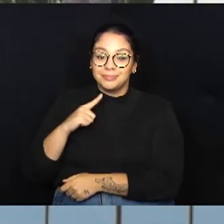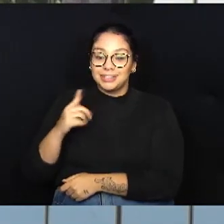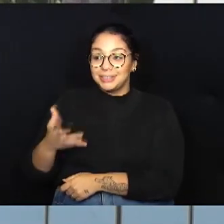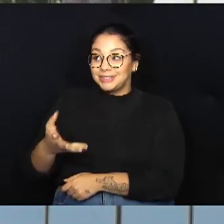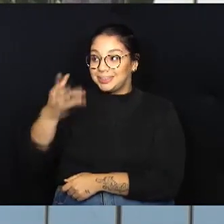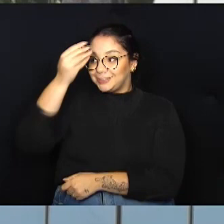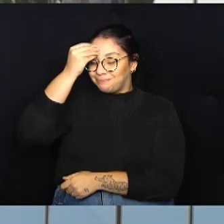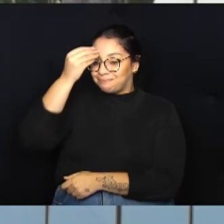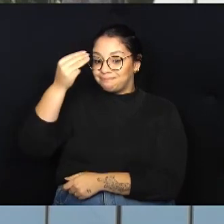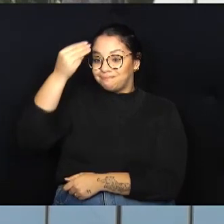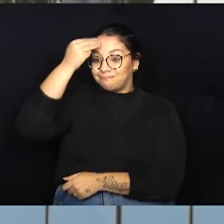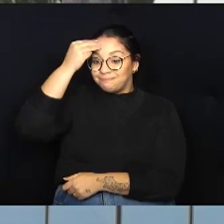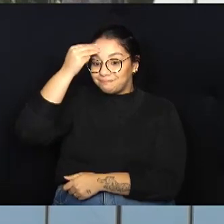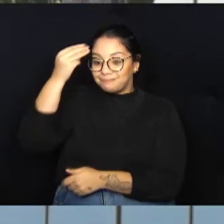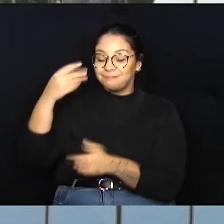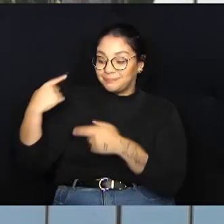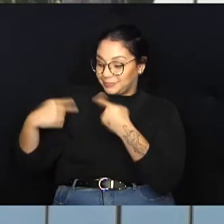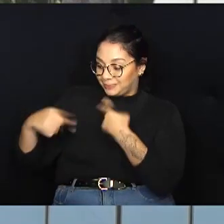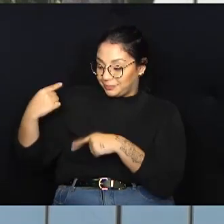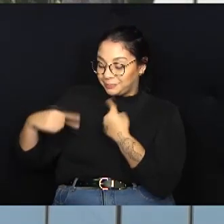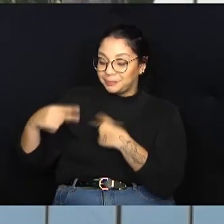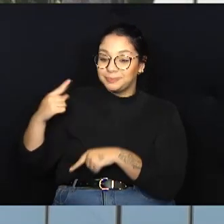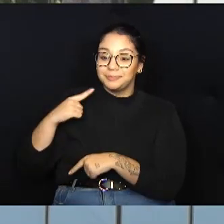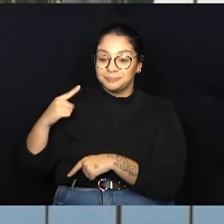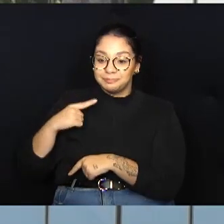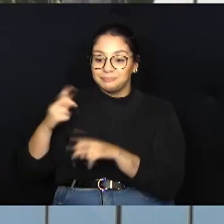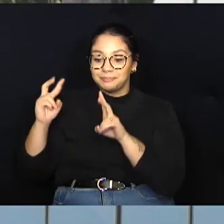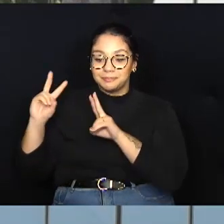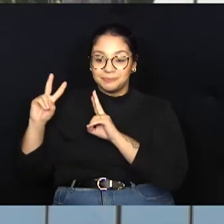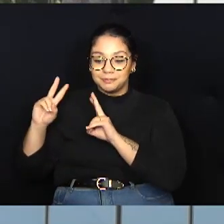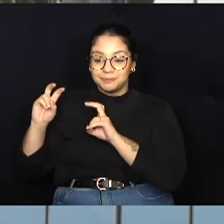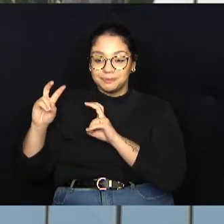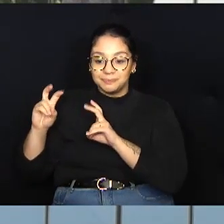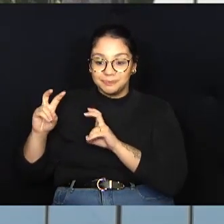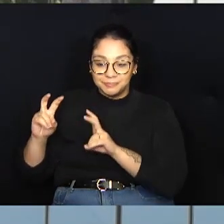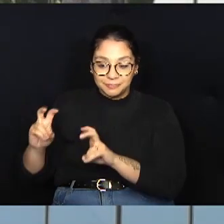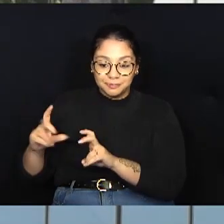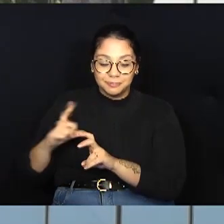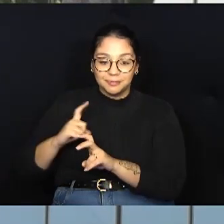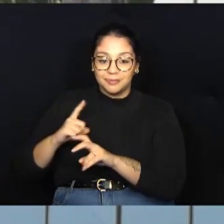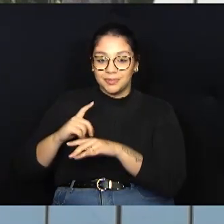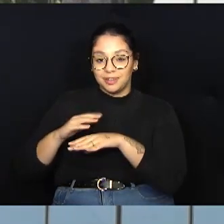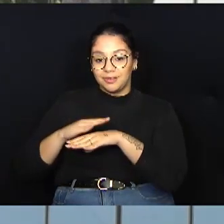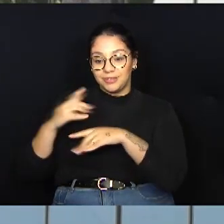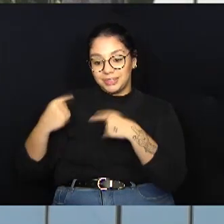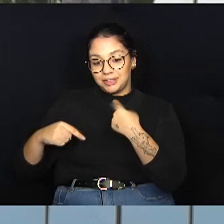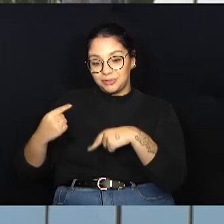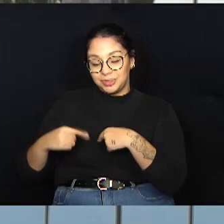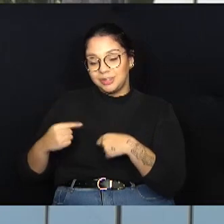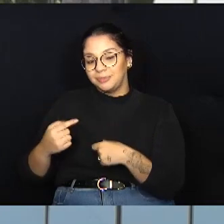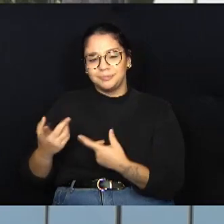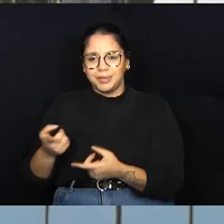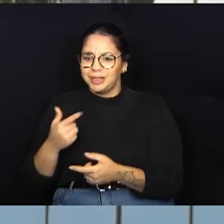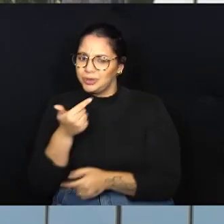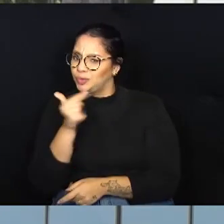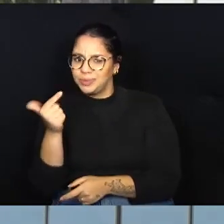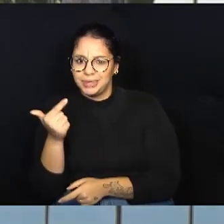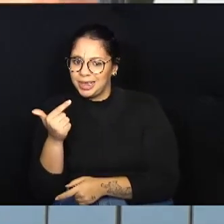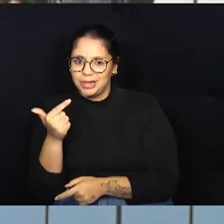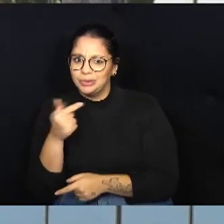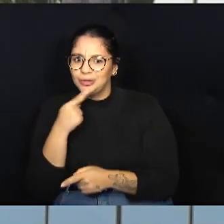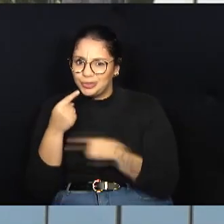memória de todos os debates, todos os assuntos que foram levados e discutidos e, sem dúvida alguma,